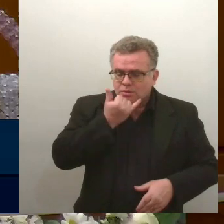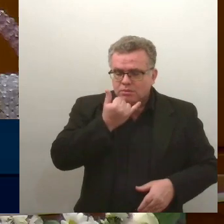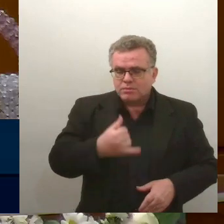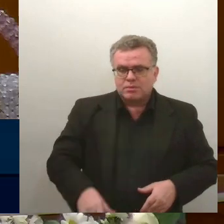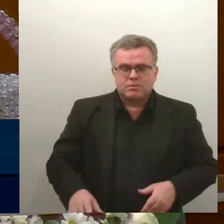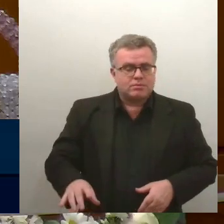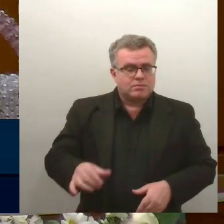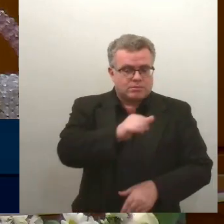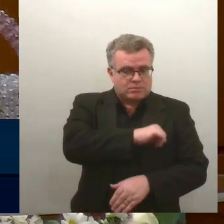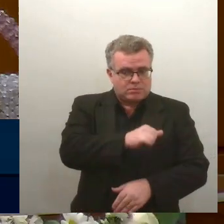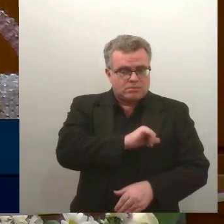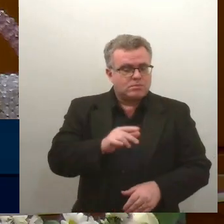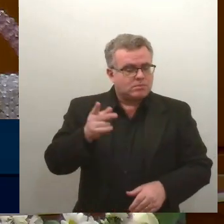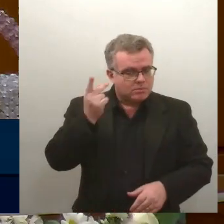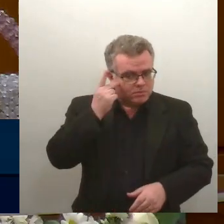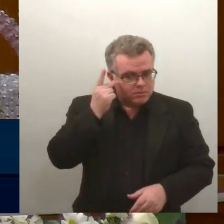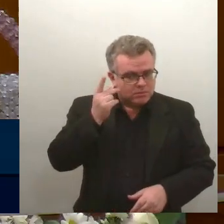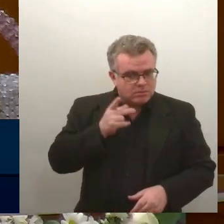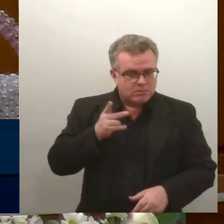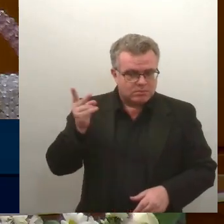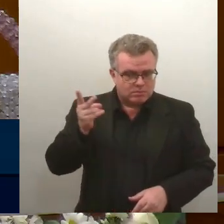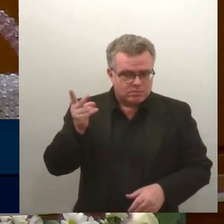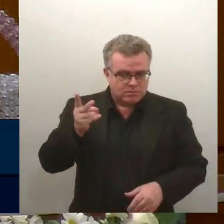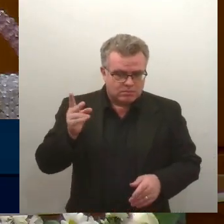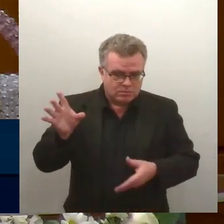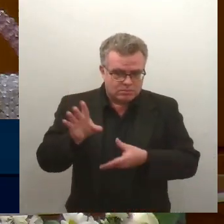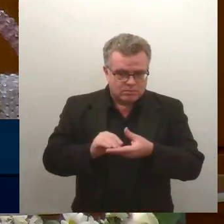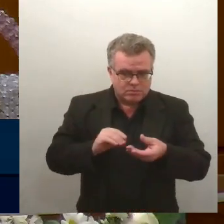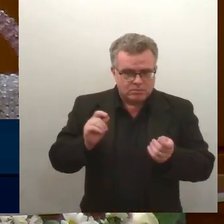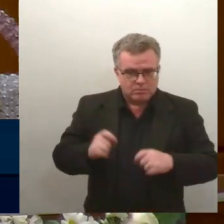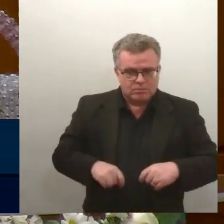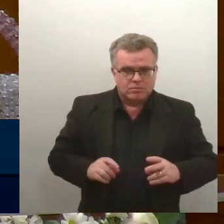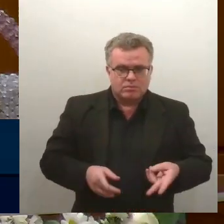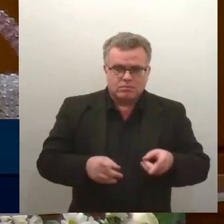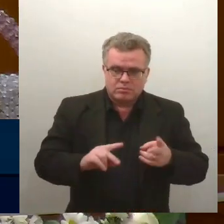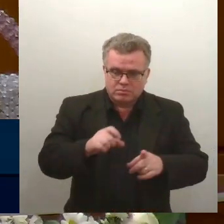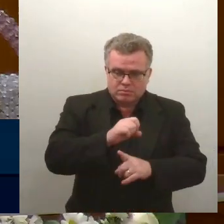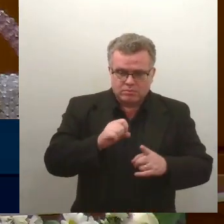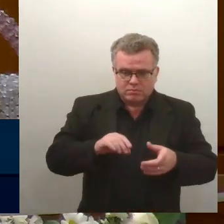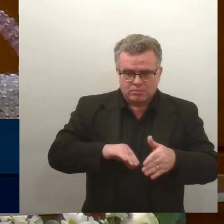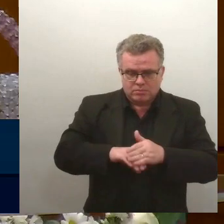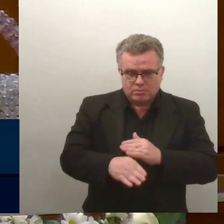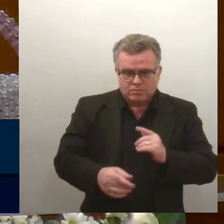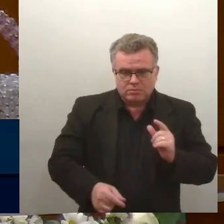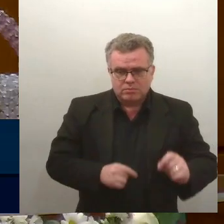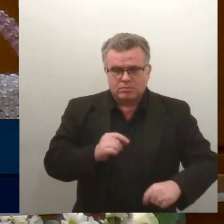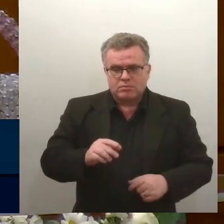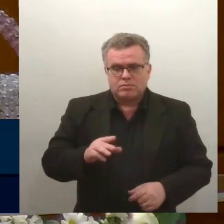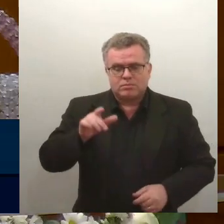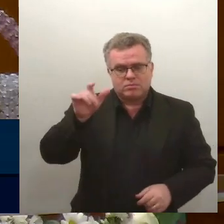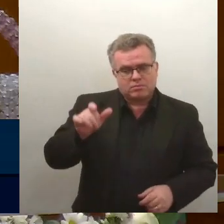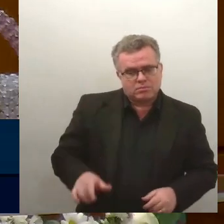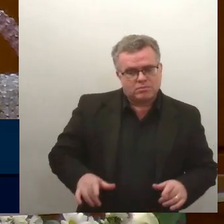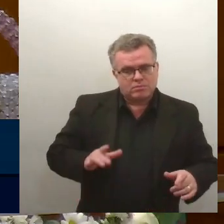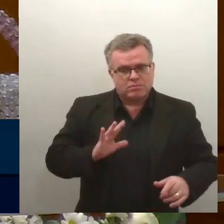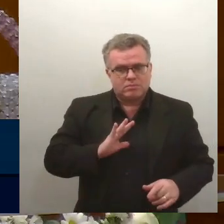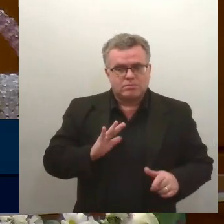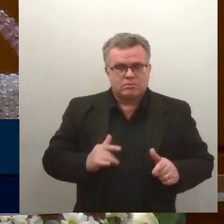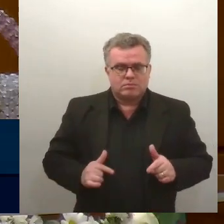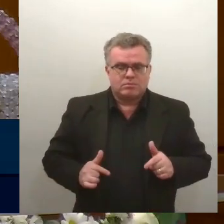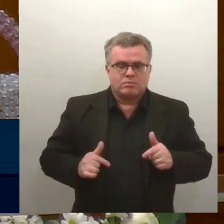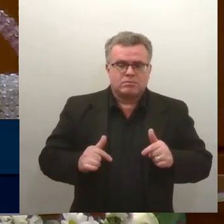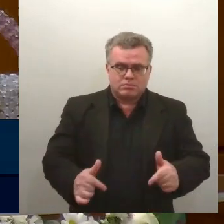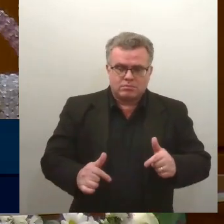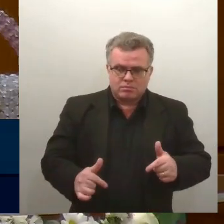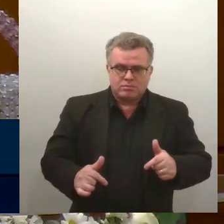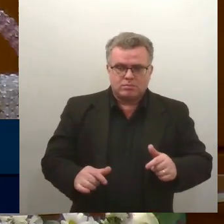uma sociedade conservadora, Barrinhos, corajosamente, em seu empenho por levar o seu